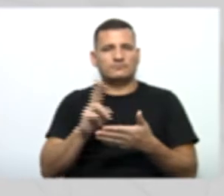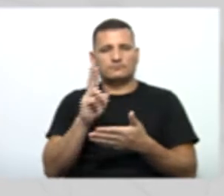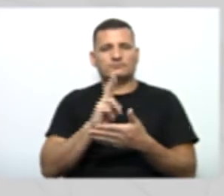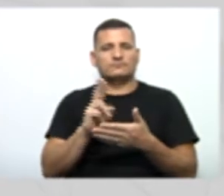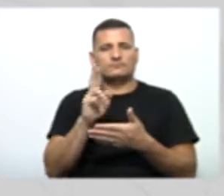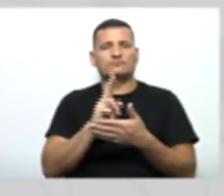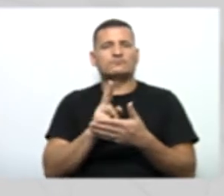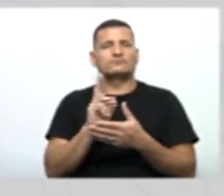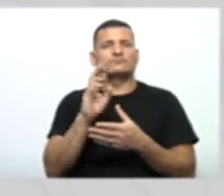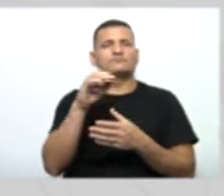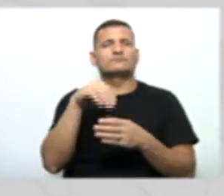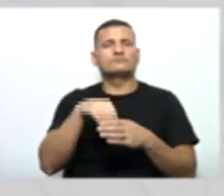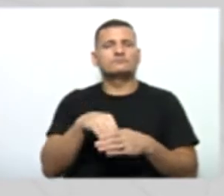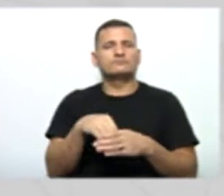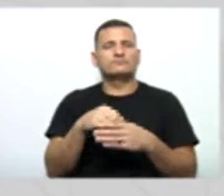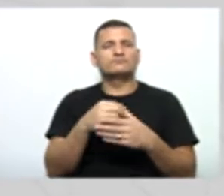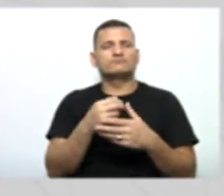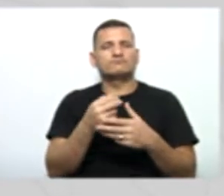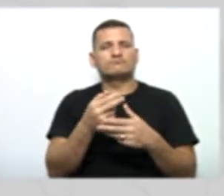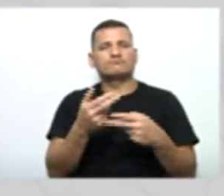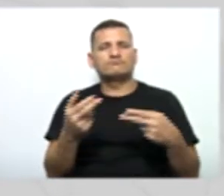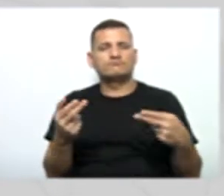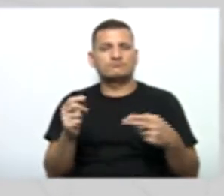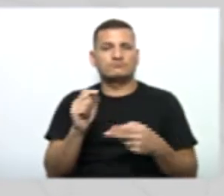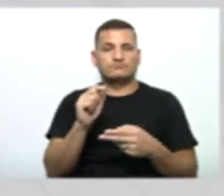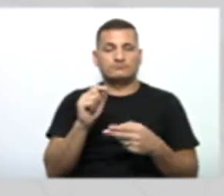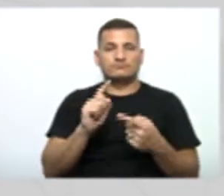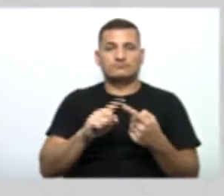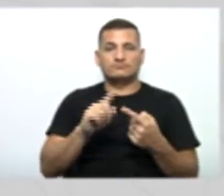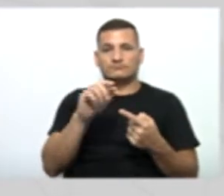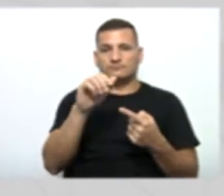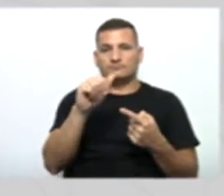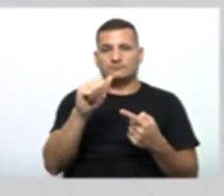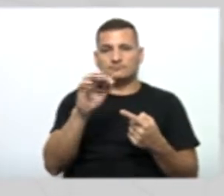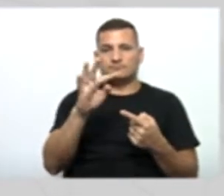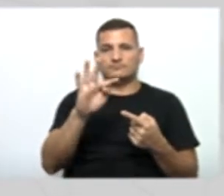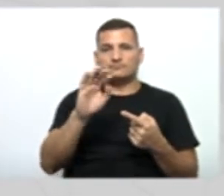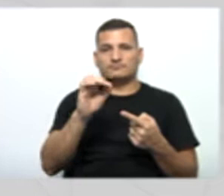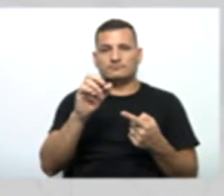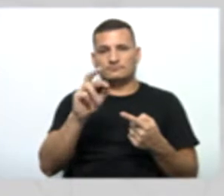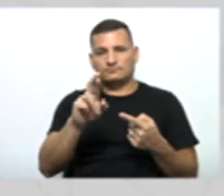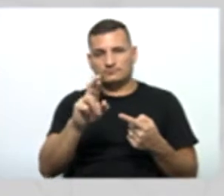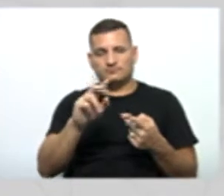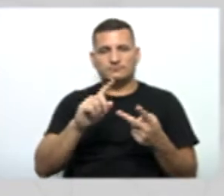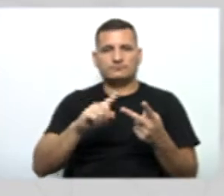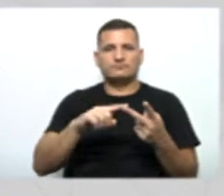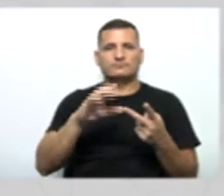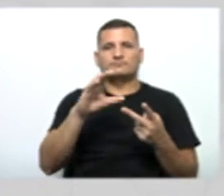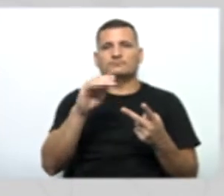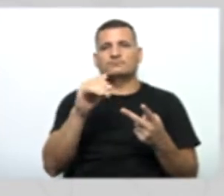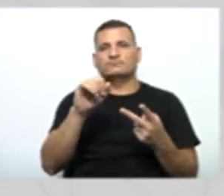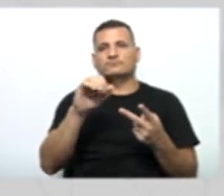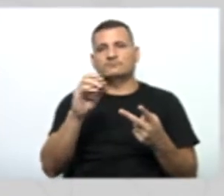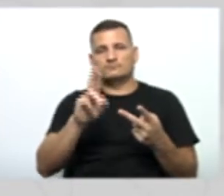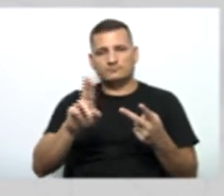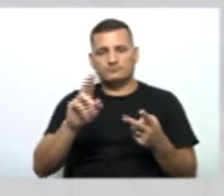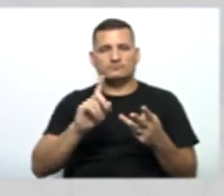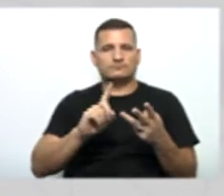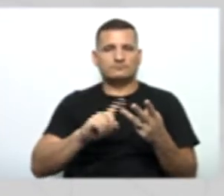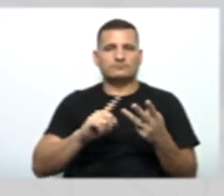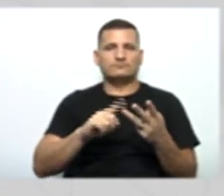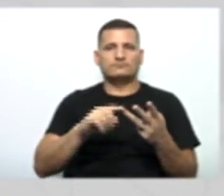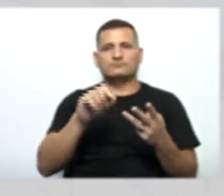ele compõe, no caso? O ator, lembram disso daí? o caso de uso e o